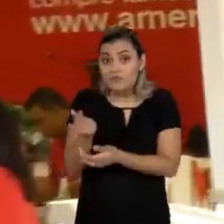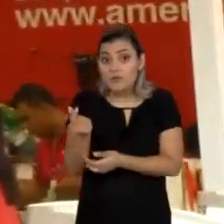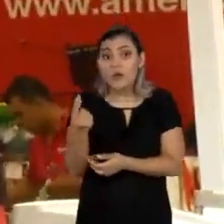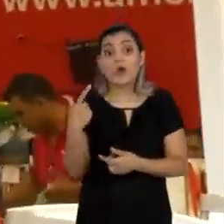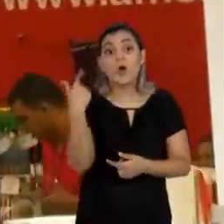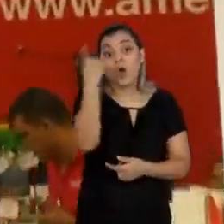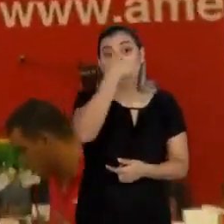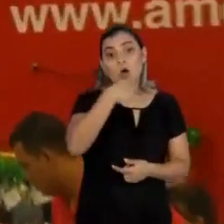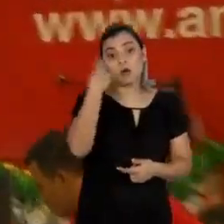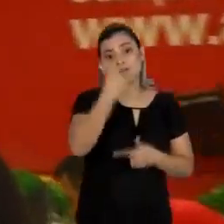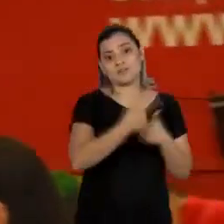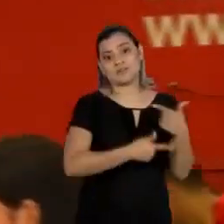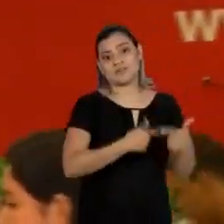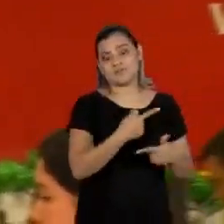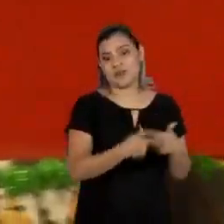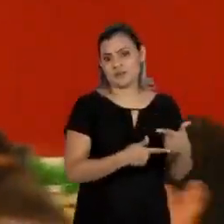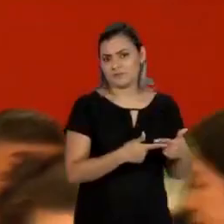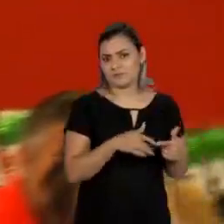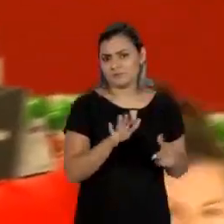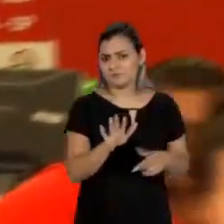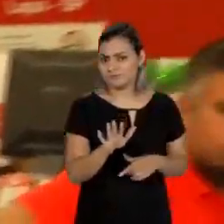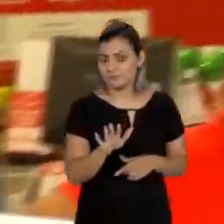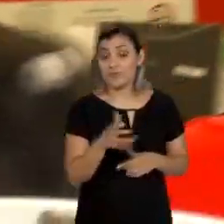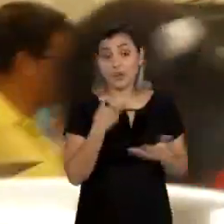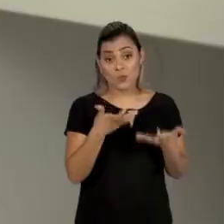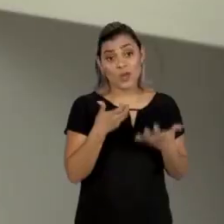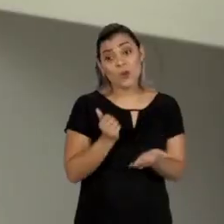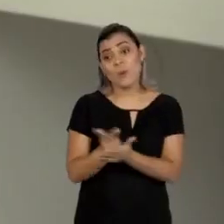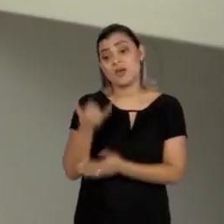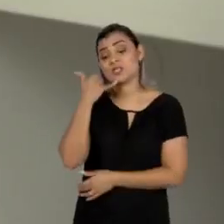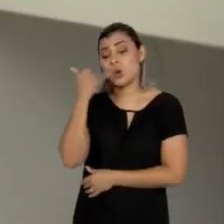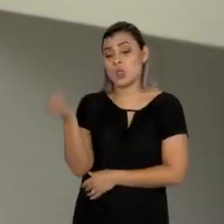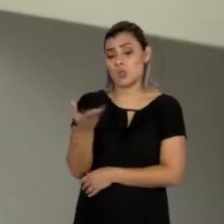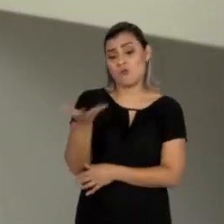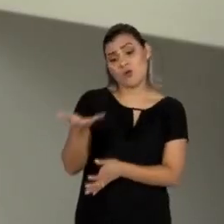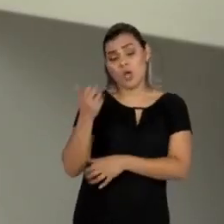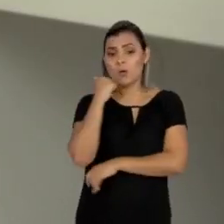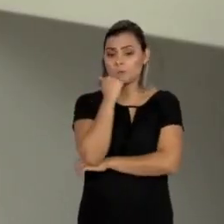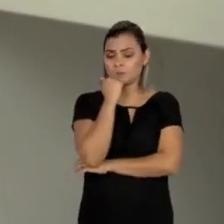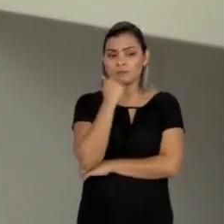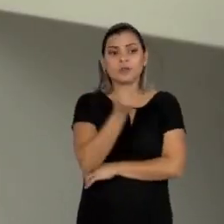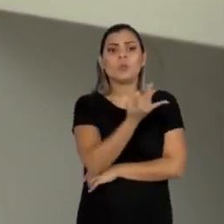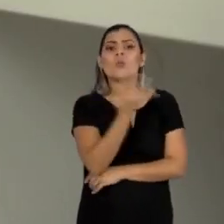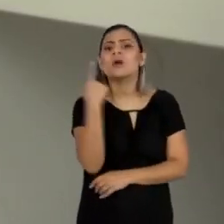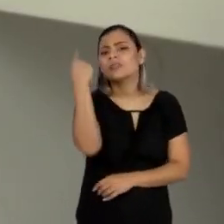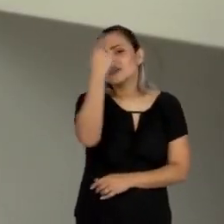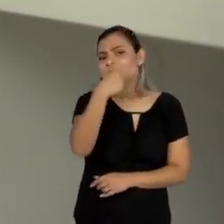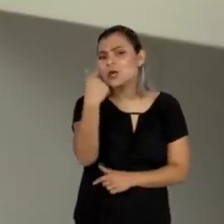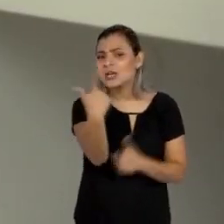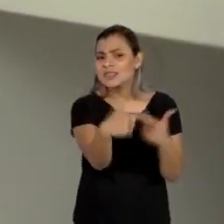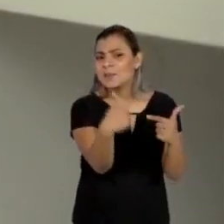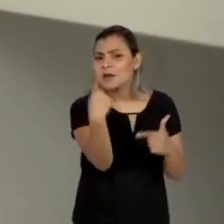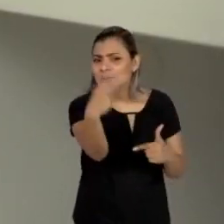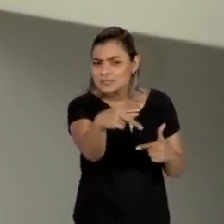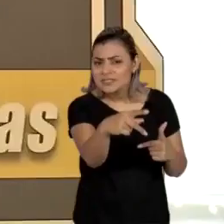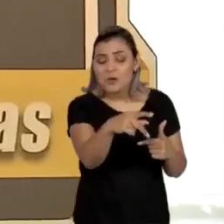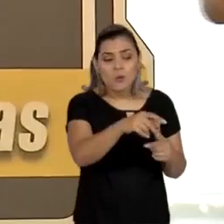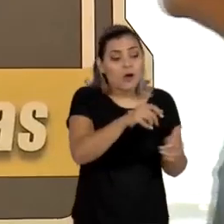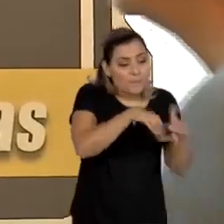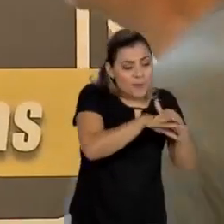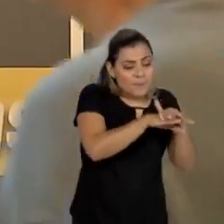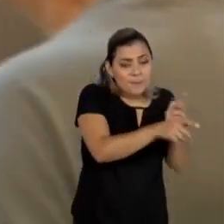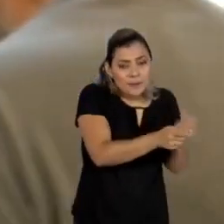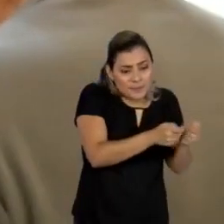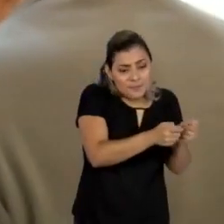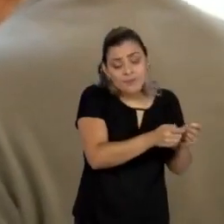de trabalho. Então, eu quero comprar um celular novo. Quantas horas de trabalho esse celular representa para mim? Quanto eu vou